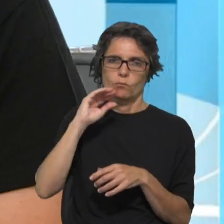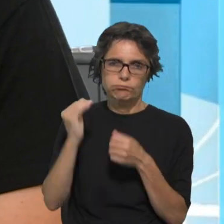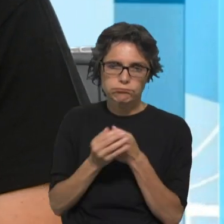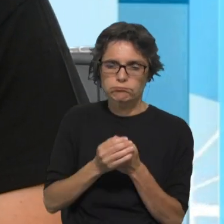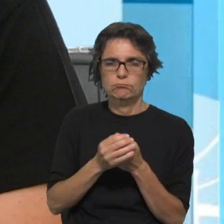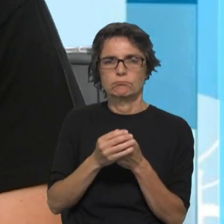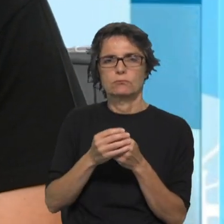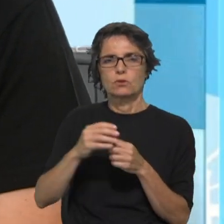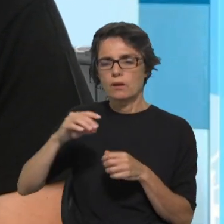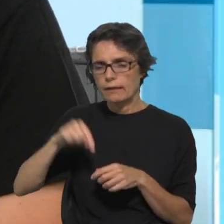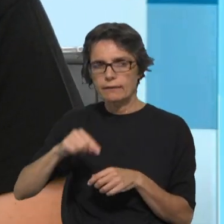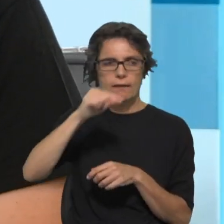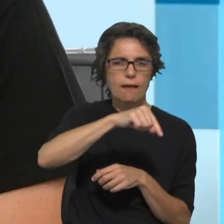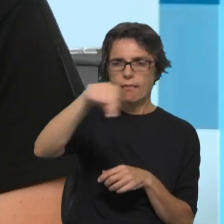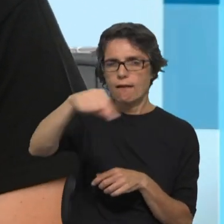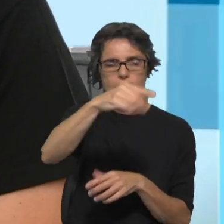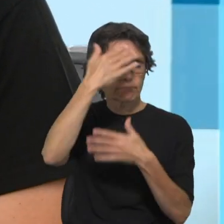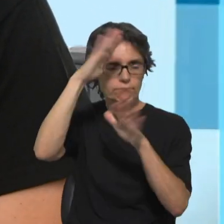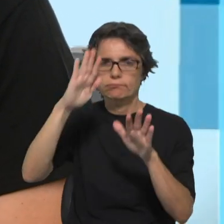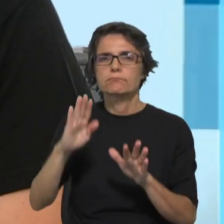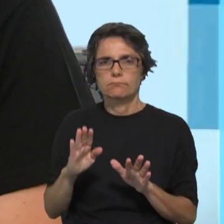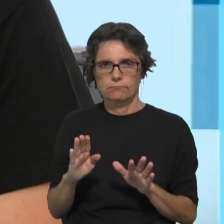esteja, fora, longe, perto,